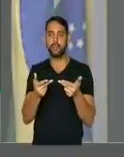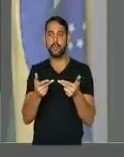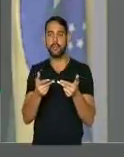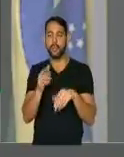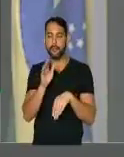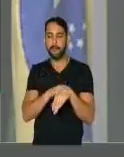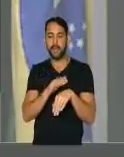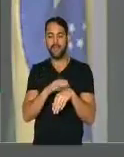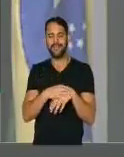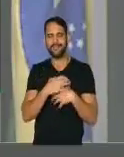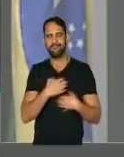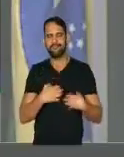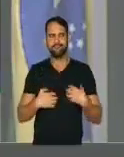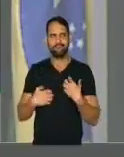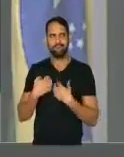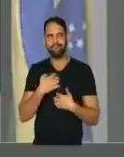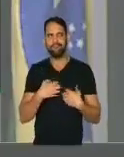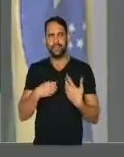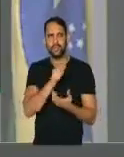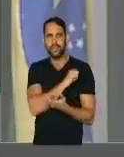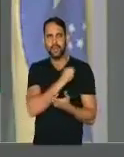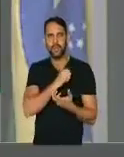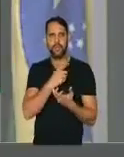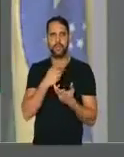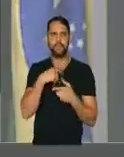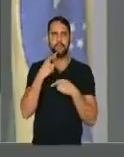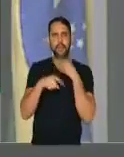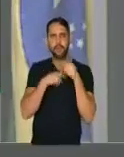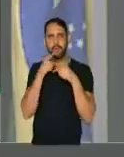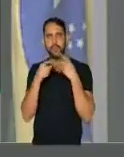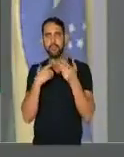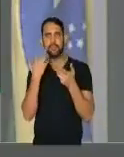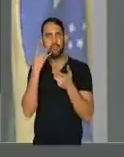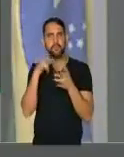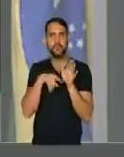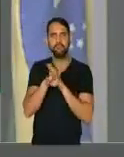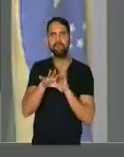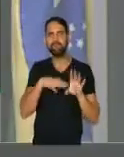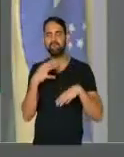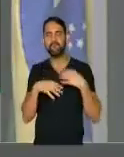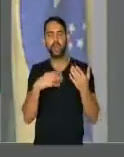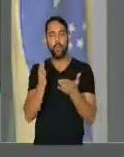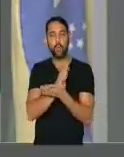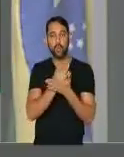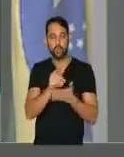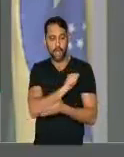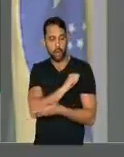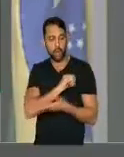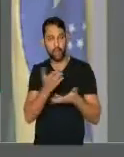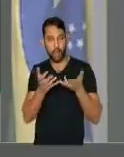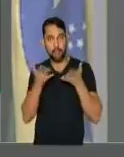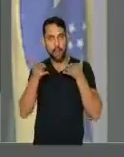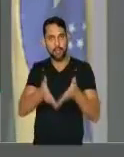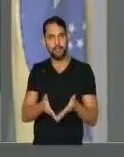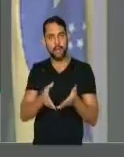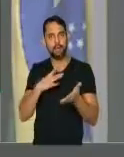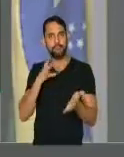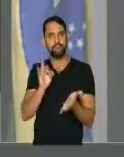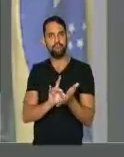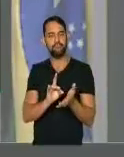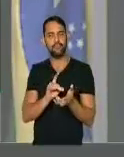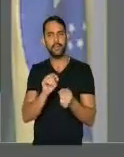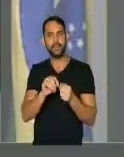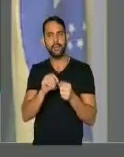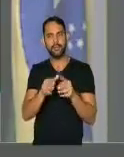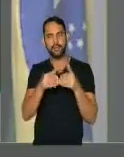que mais incomodava os alunos naquele momento. Então, os alunos querem participar ativamente. E